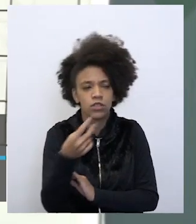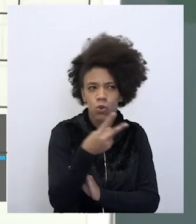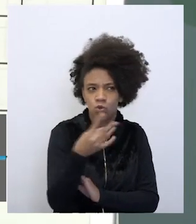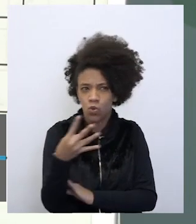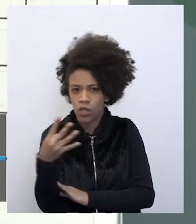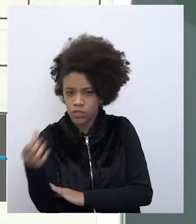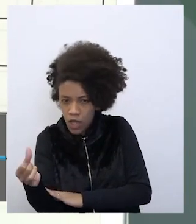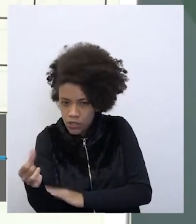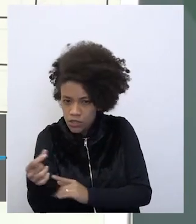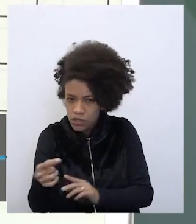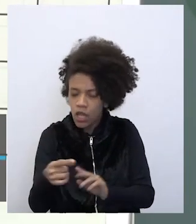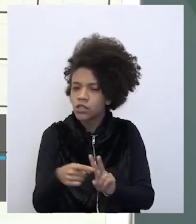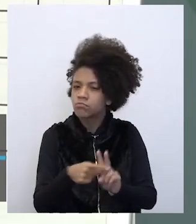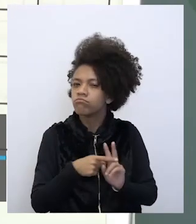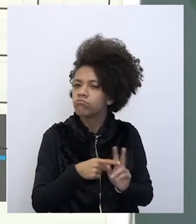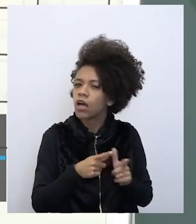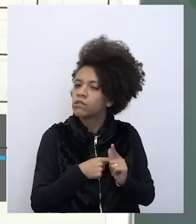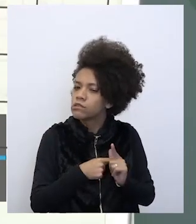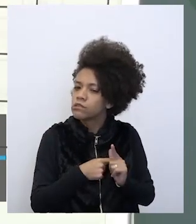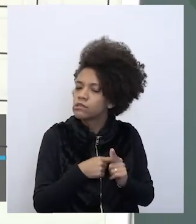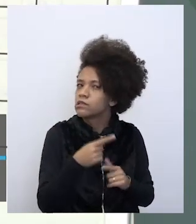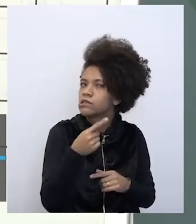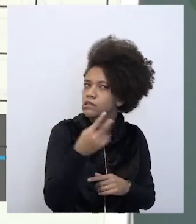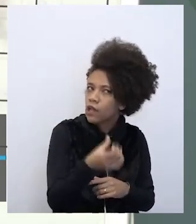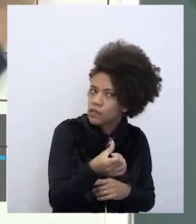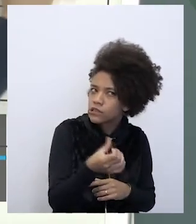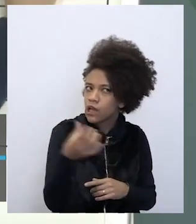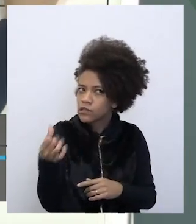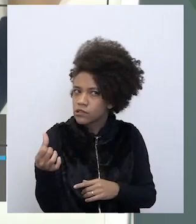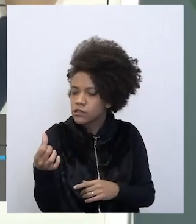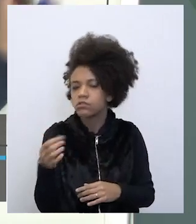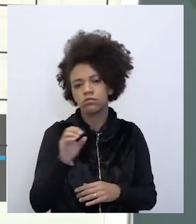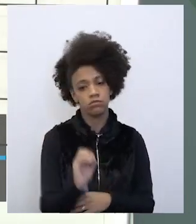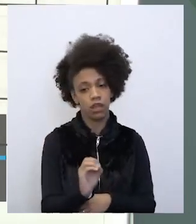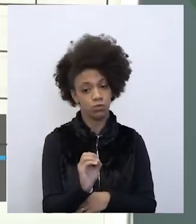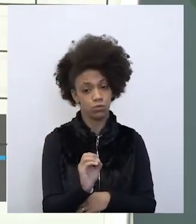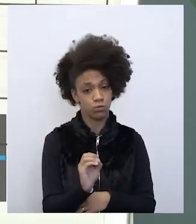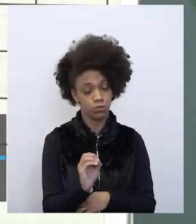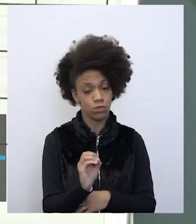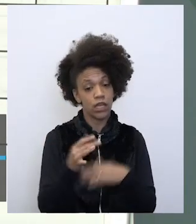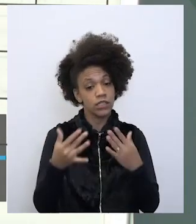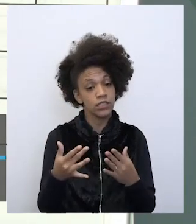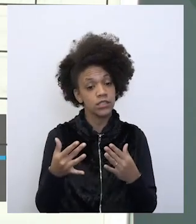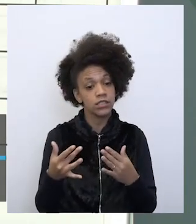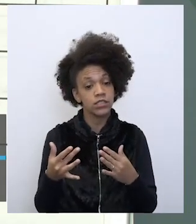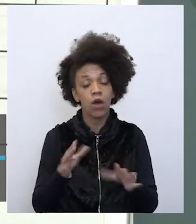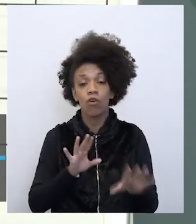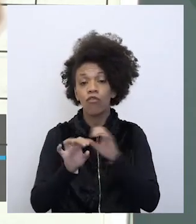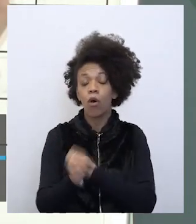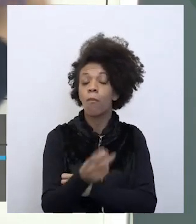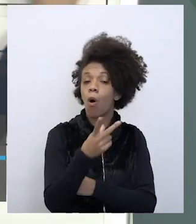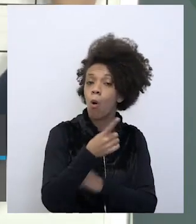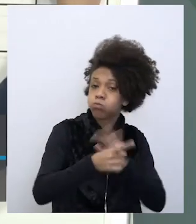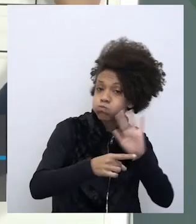devo 4, eu devo ao todo 6. Se eu devo 6 e tenho 6, eu zero a minha conta, 0. Então, formei o par ordenado menos